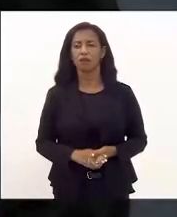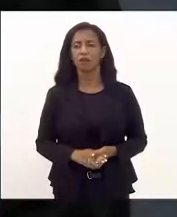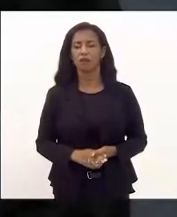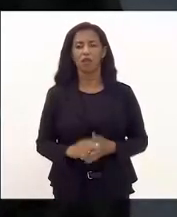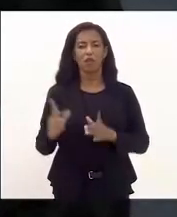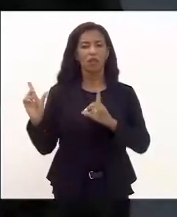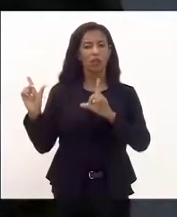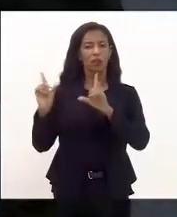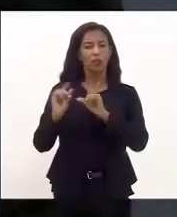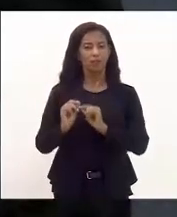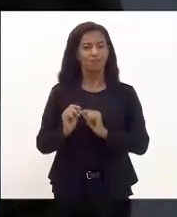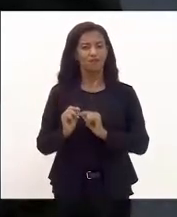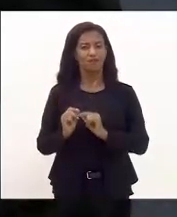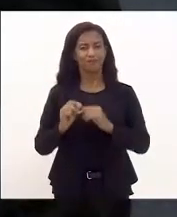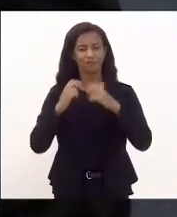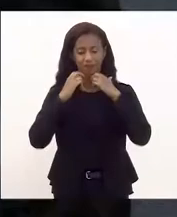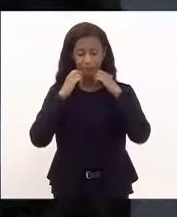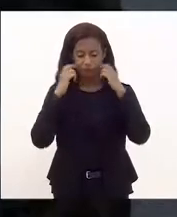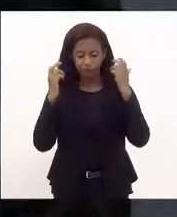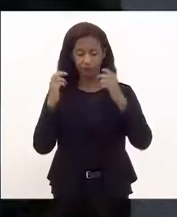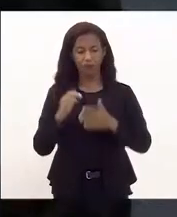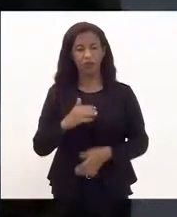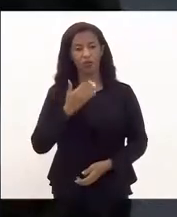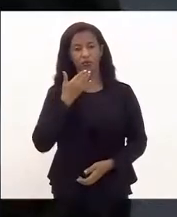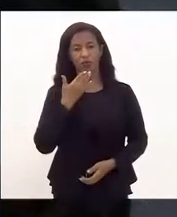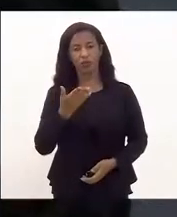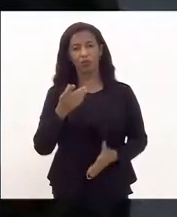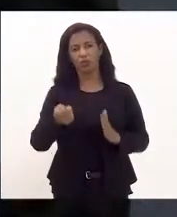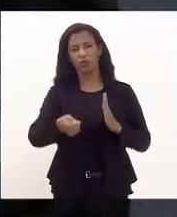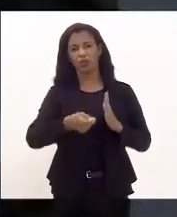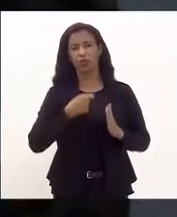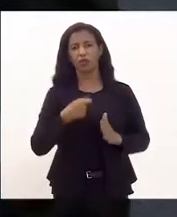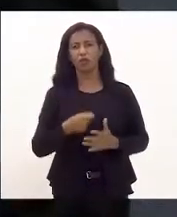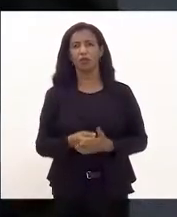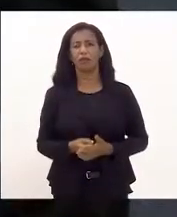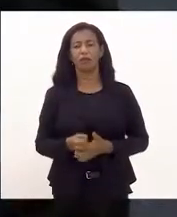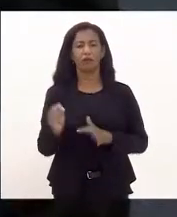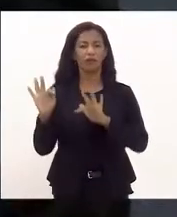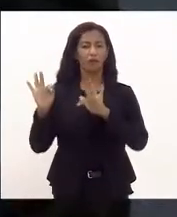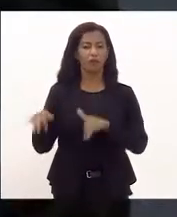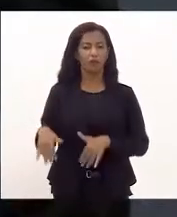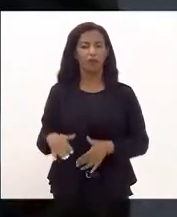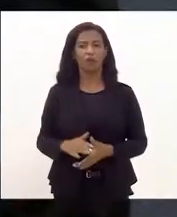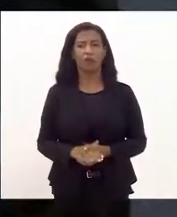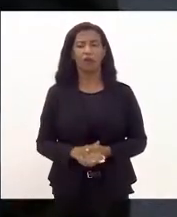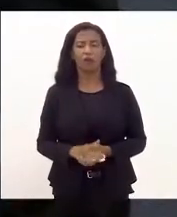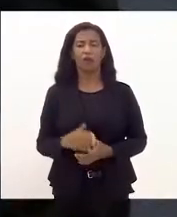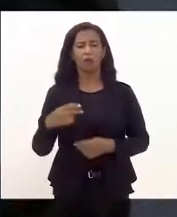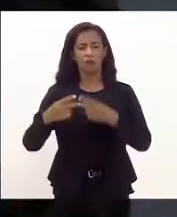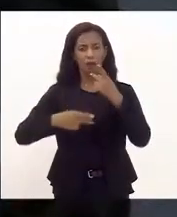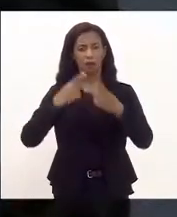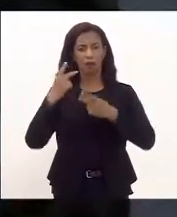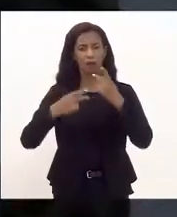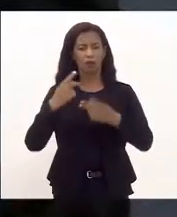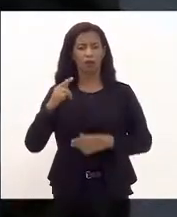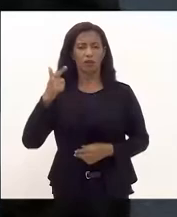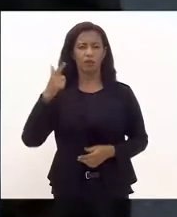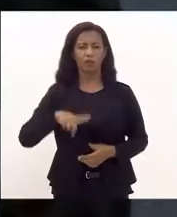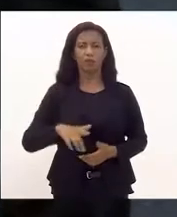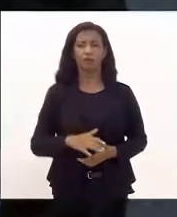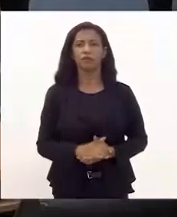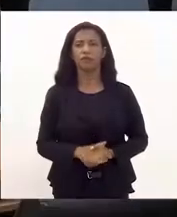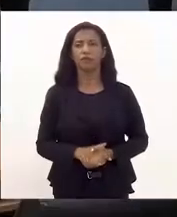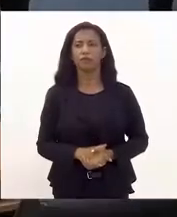mínimo, constrangedor. E eu já gostaria de pedir a inscrição no expediente final para que eu possa falar um pouco mais. Muito